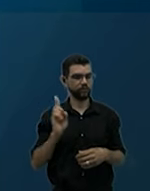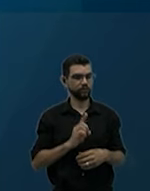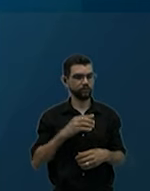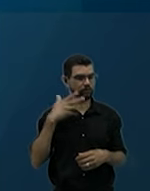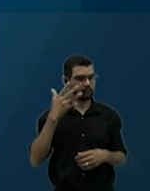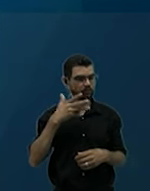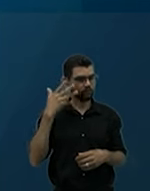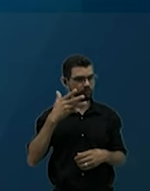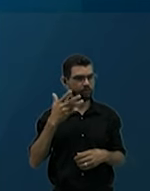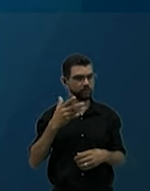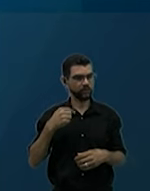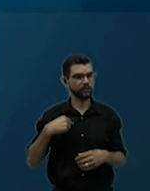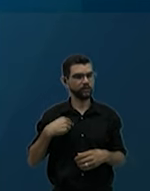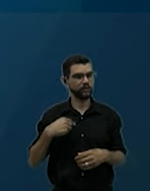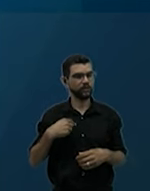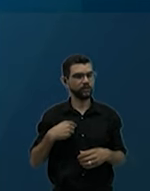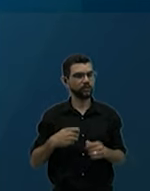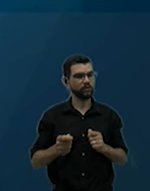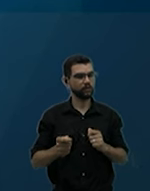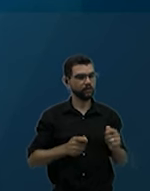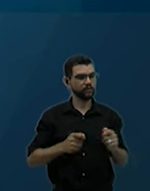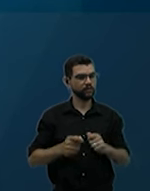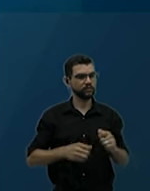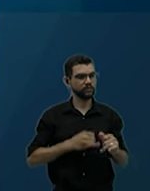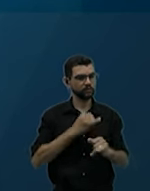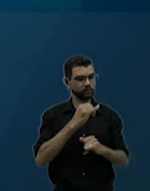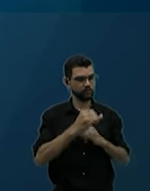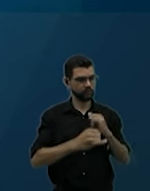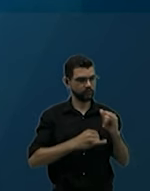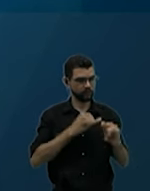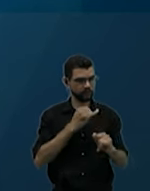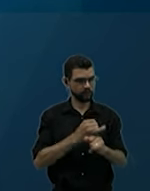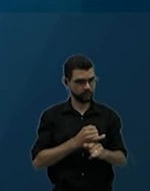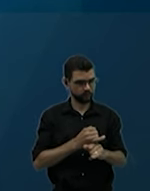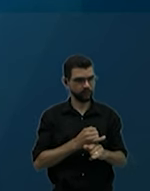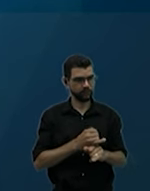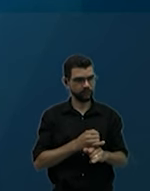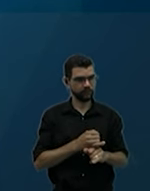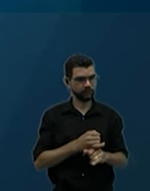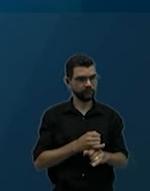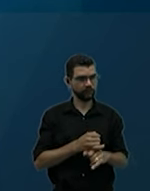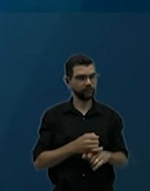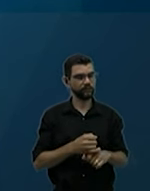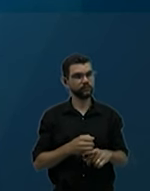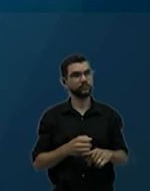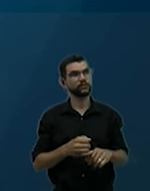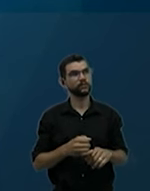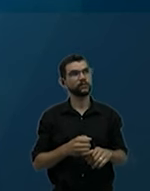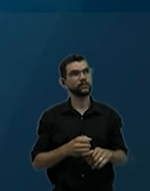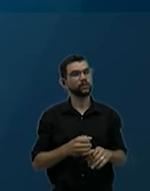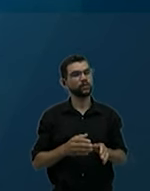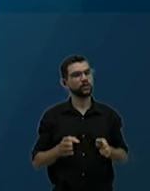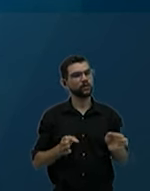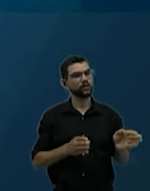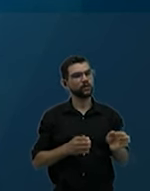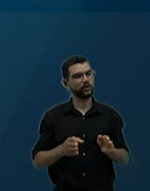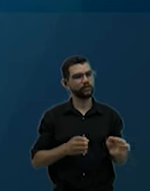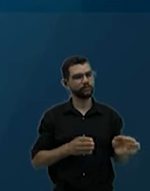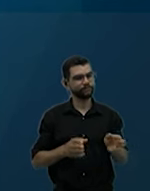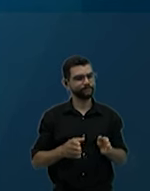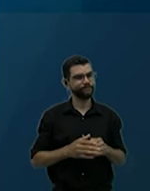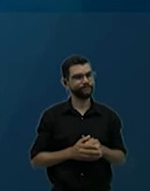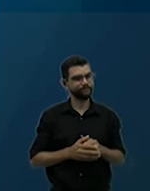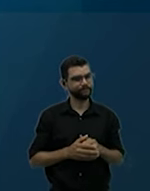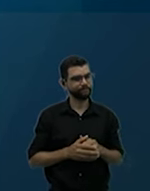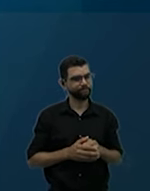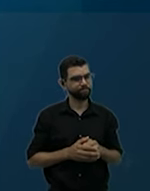manejando no site do Egrégio STJ, no campo jurisprudências, entrar e fazer uma